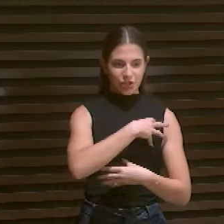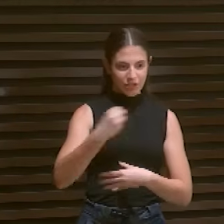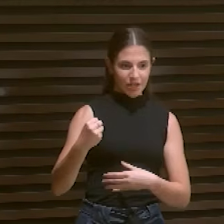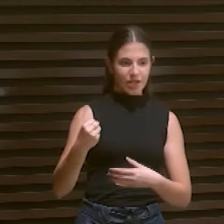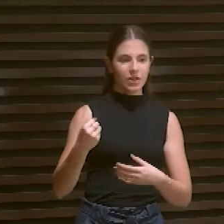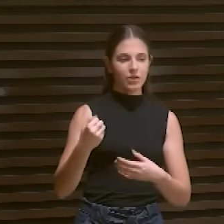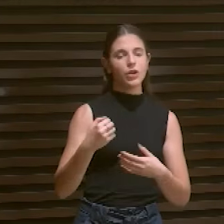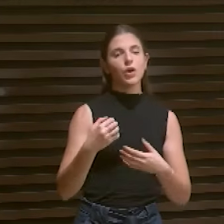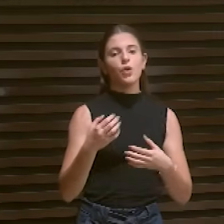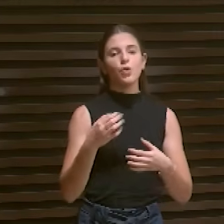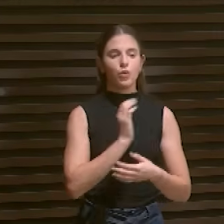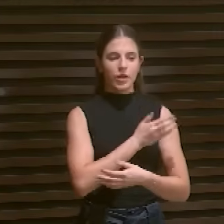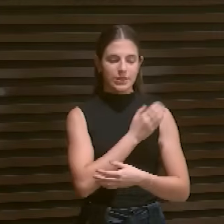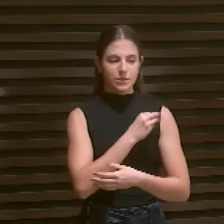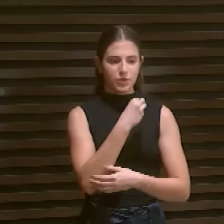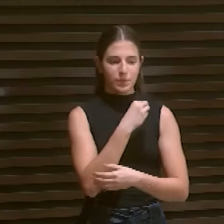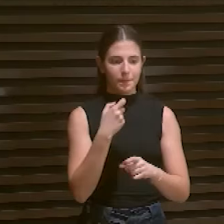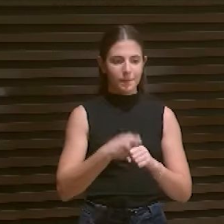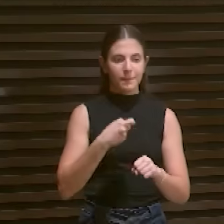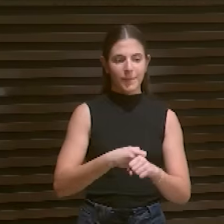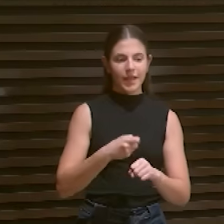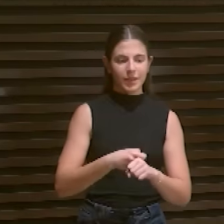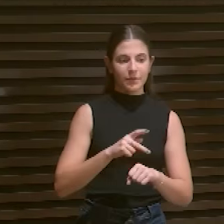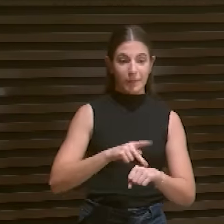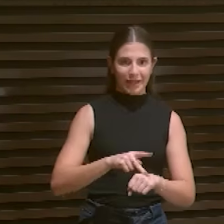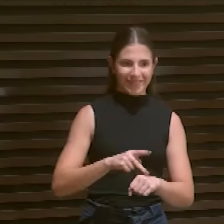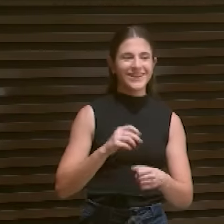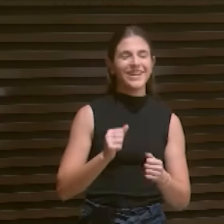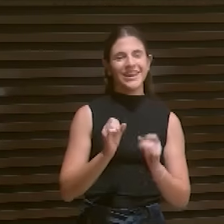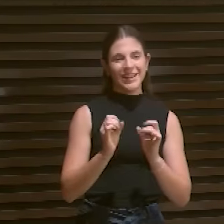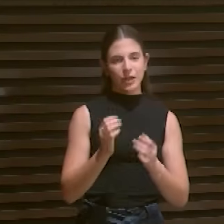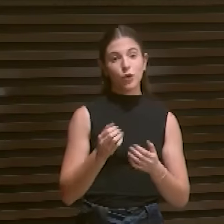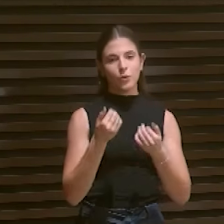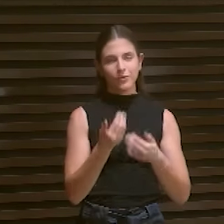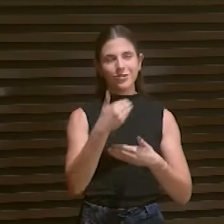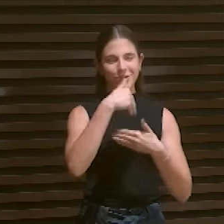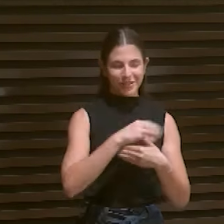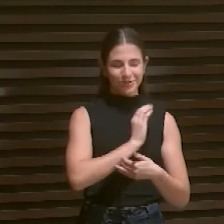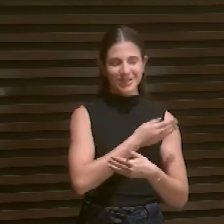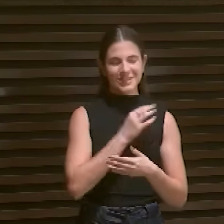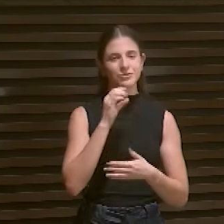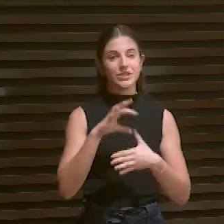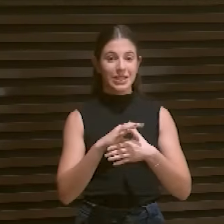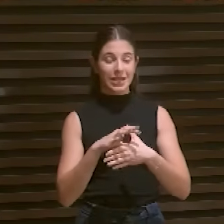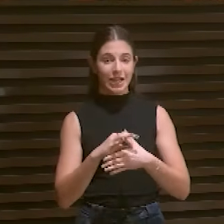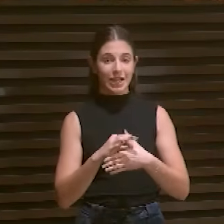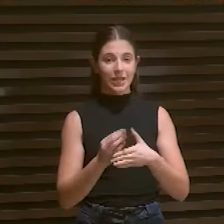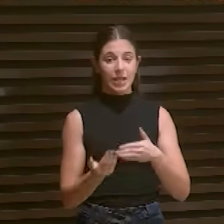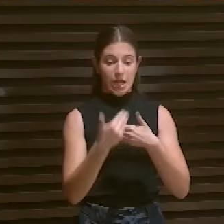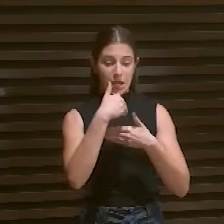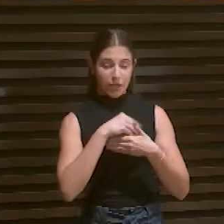de pedra, e vos darei coração de carne. Porei dentro de vós o meu espírito, e farei que andeis nos